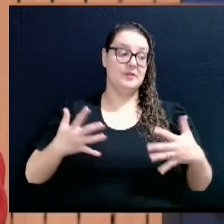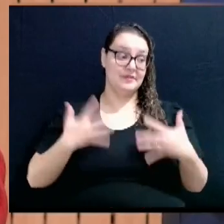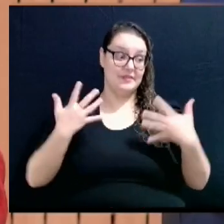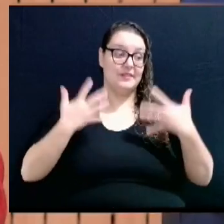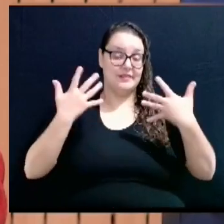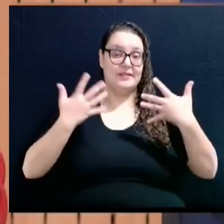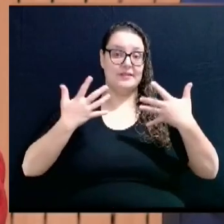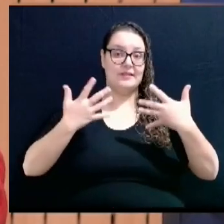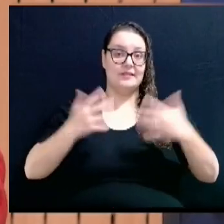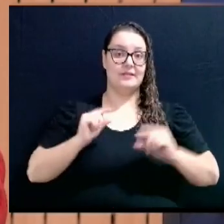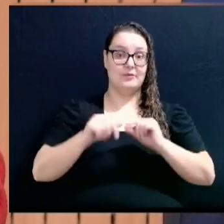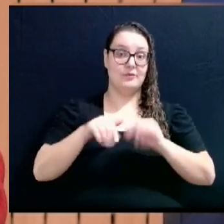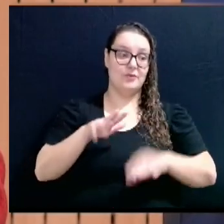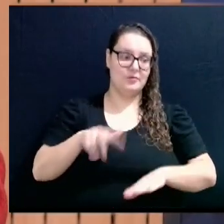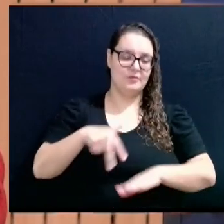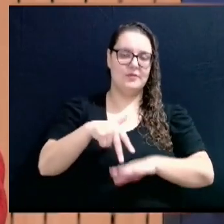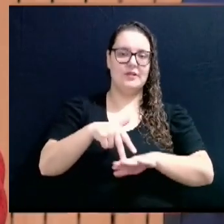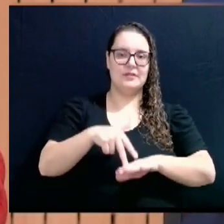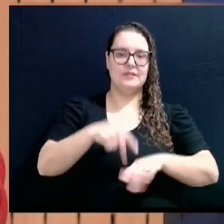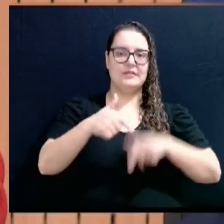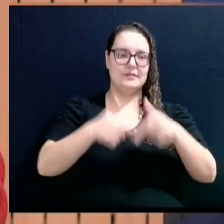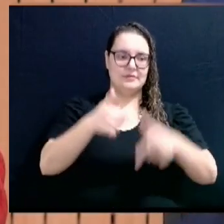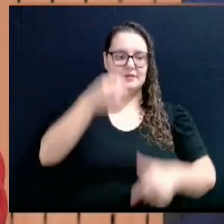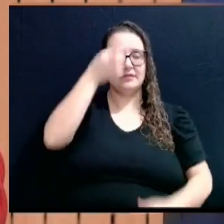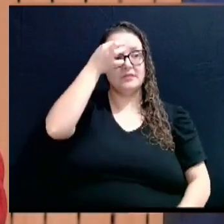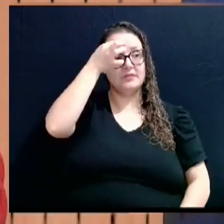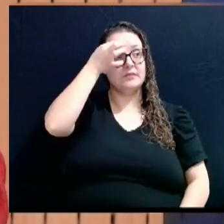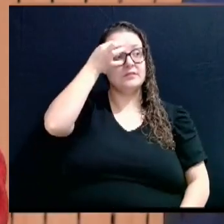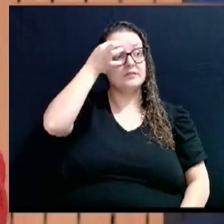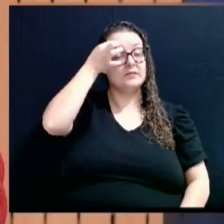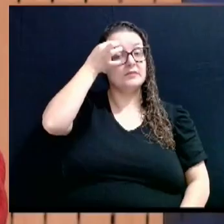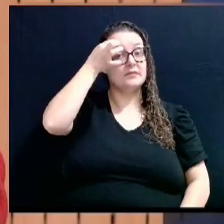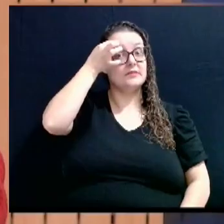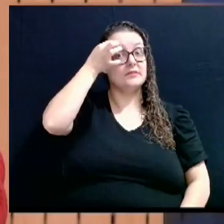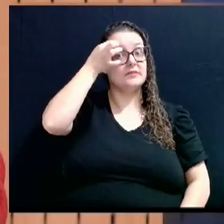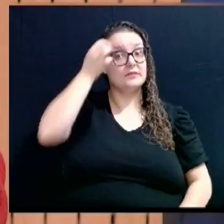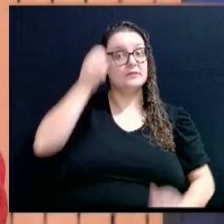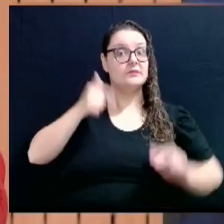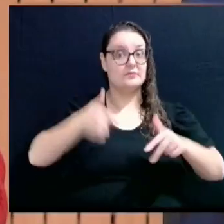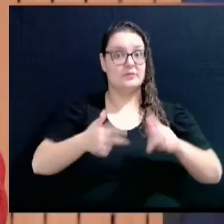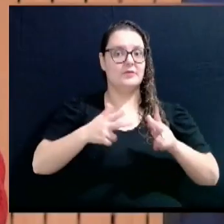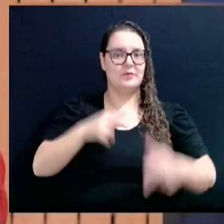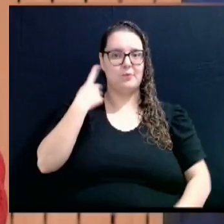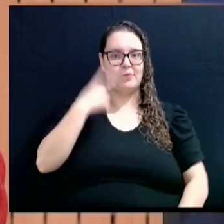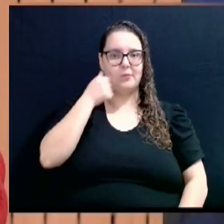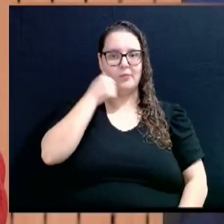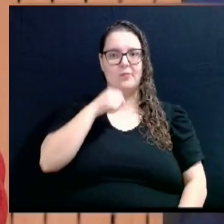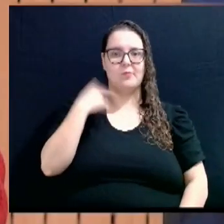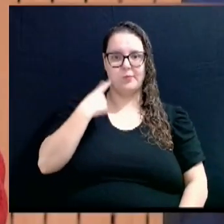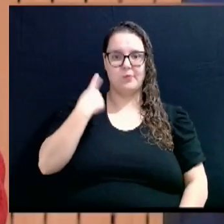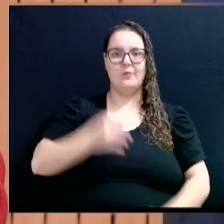vocês, fortalecer cada vez mais a atuação de vocês enquanto advogados e advogadas.